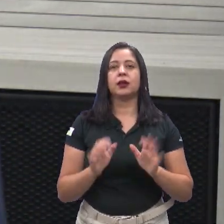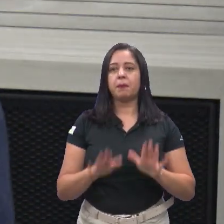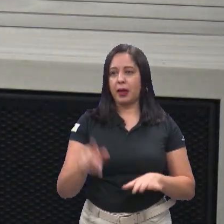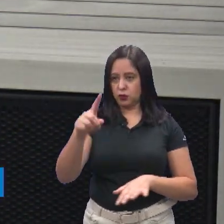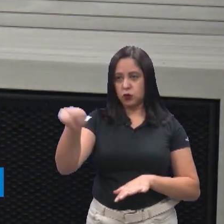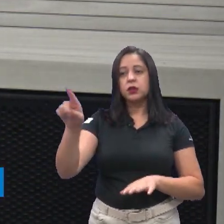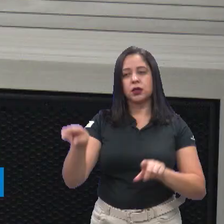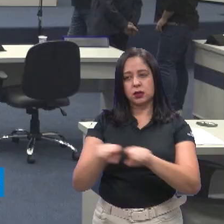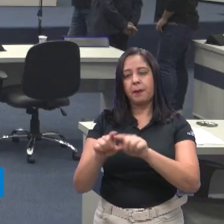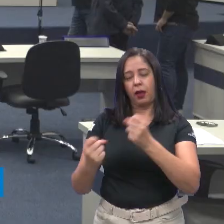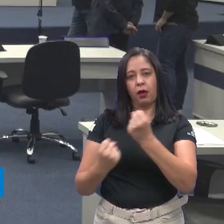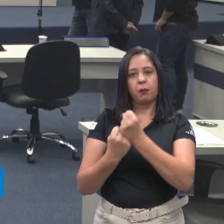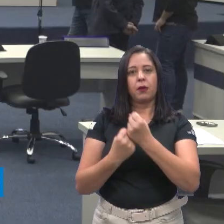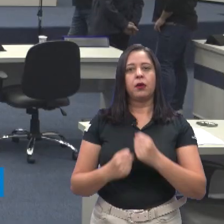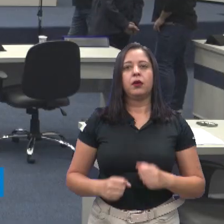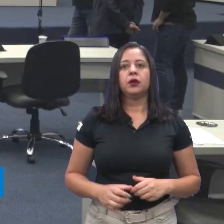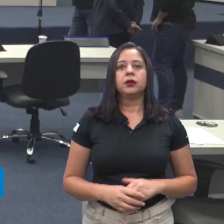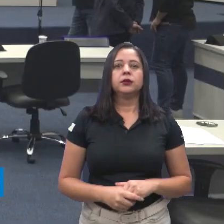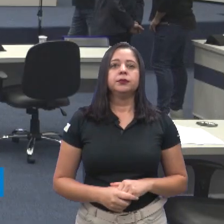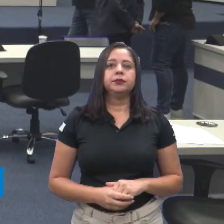ajudar.